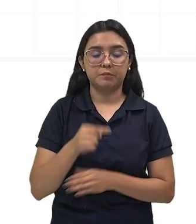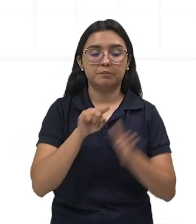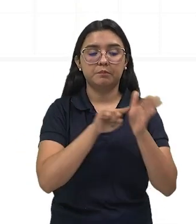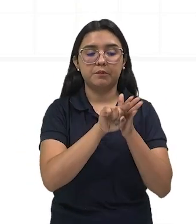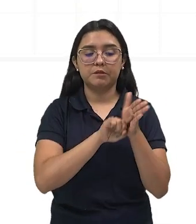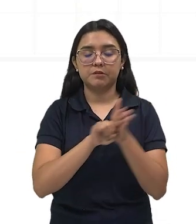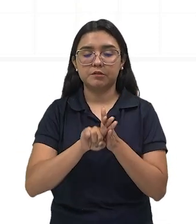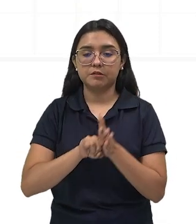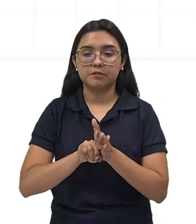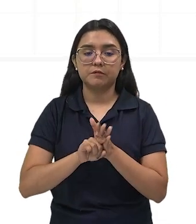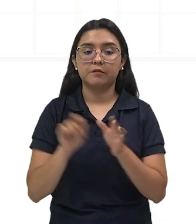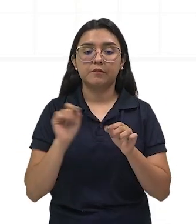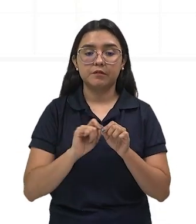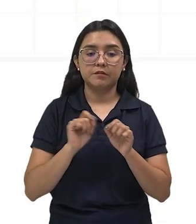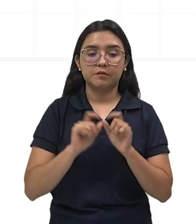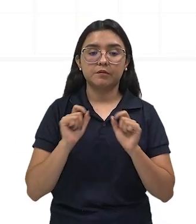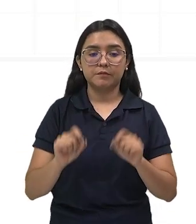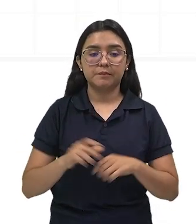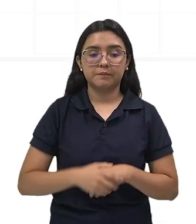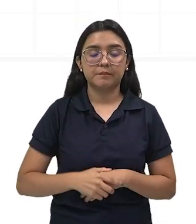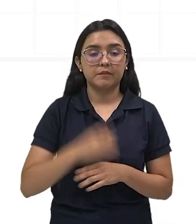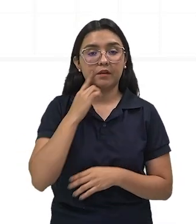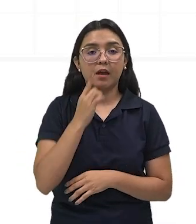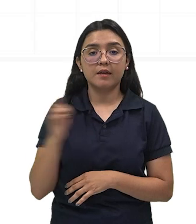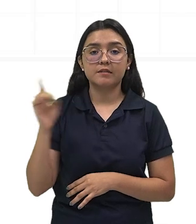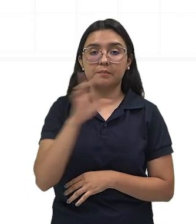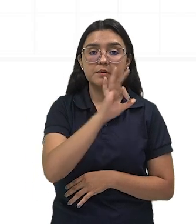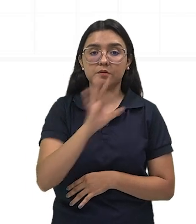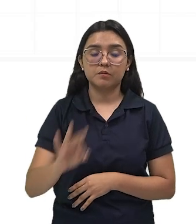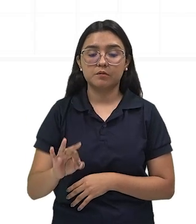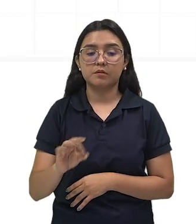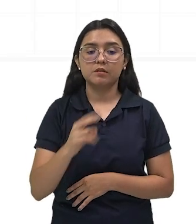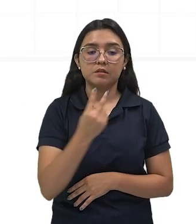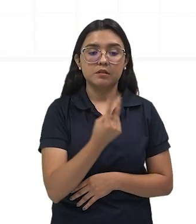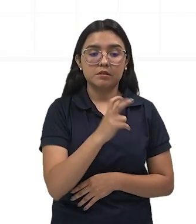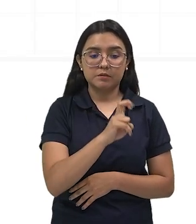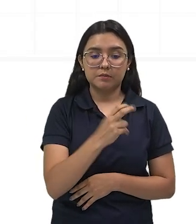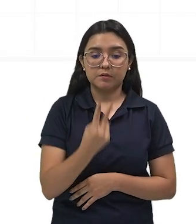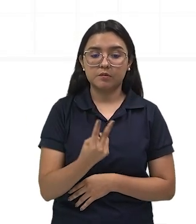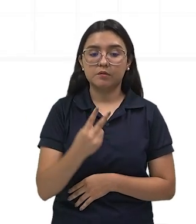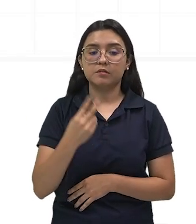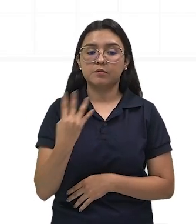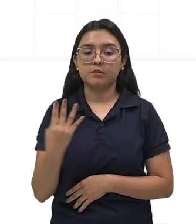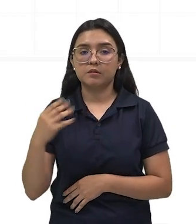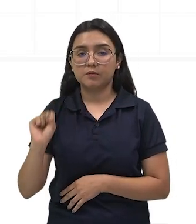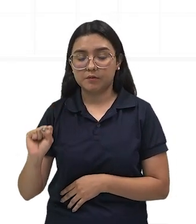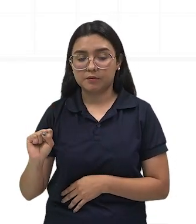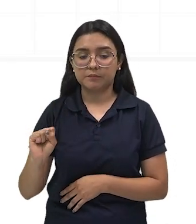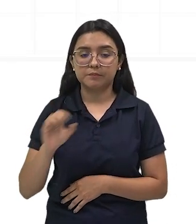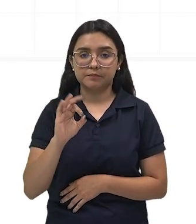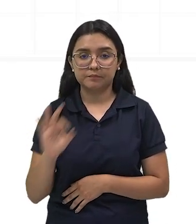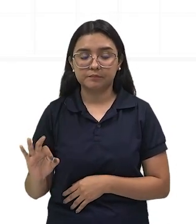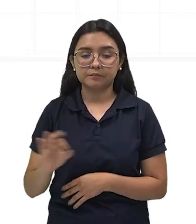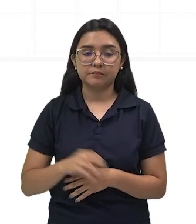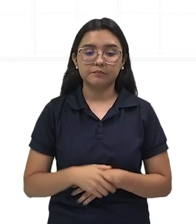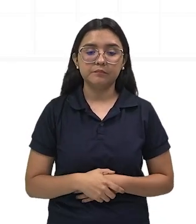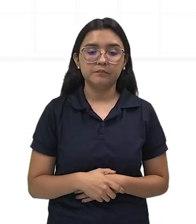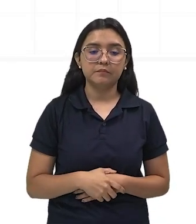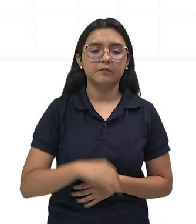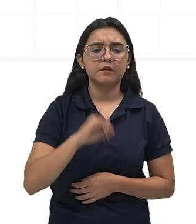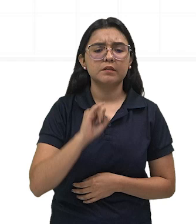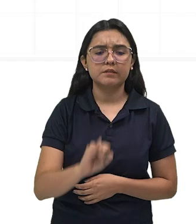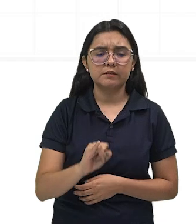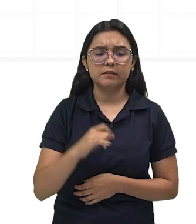né, nós vamos fazer esse percentual, tá? 52 e 48. Se